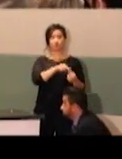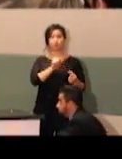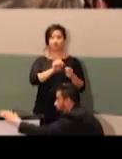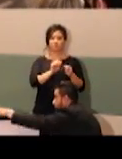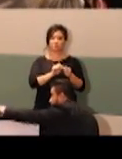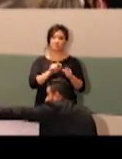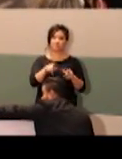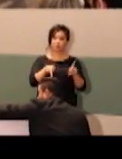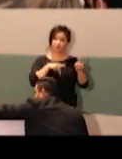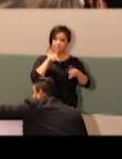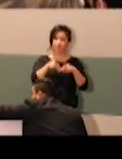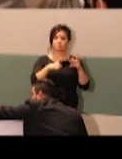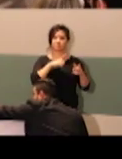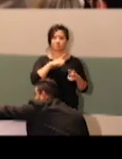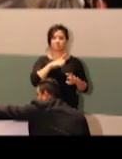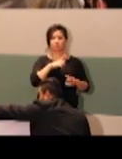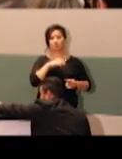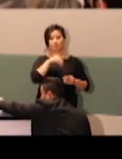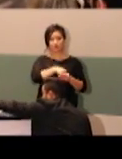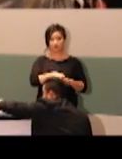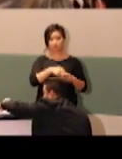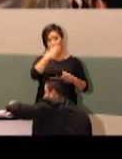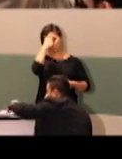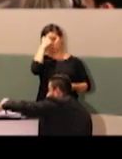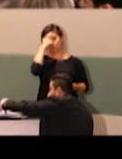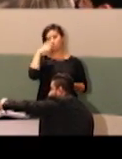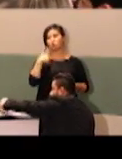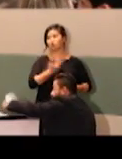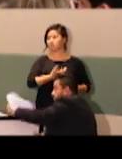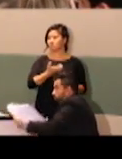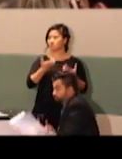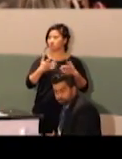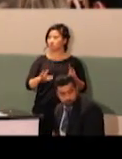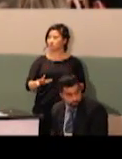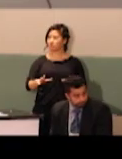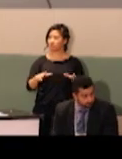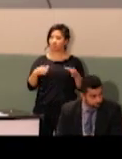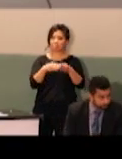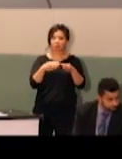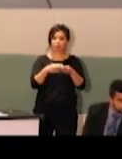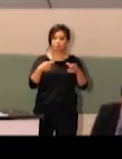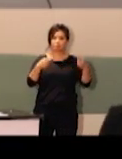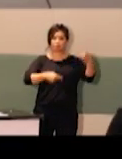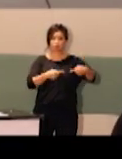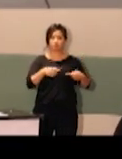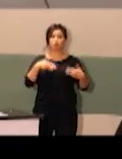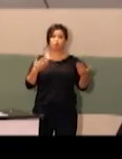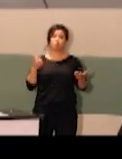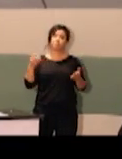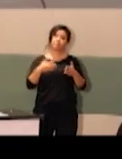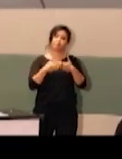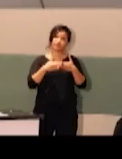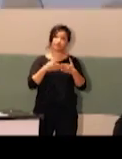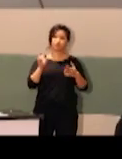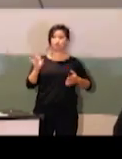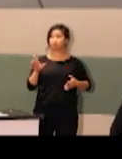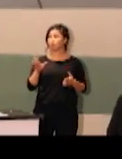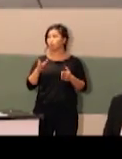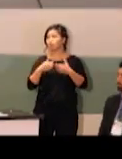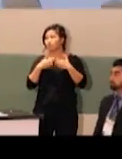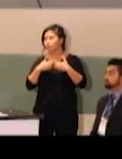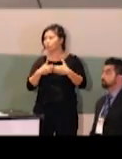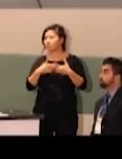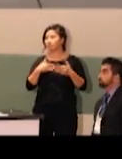população venha dar um voto consciente. Nós não temos partido político. E que você dispense, eu te peço, em nome